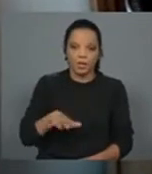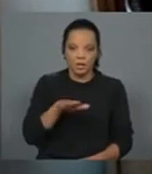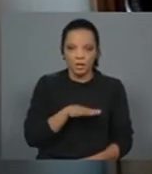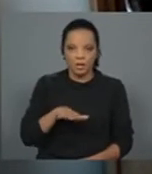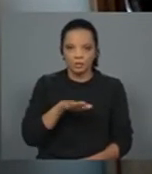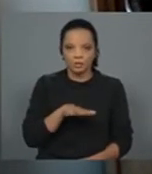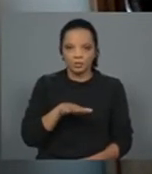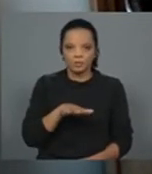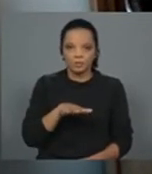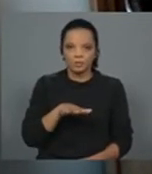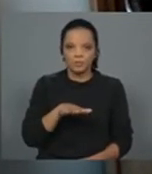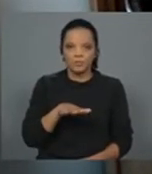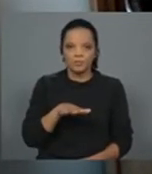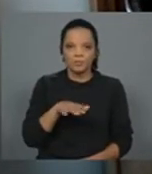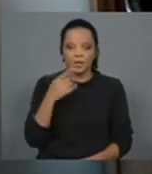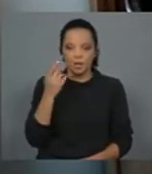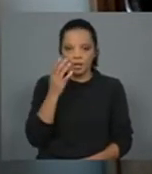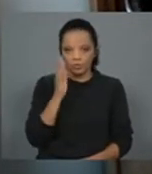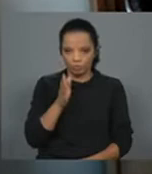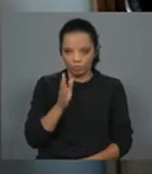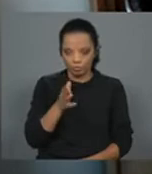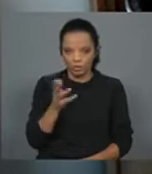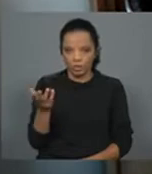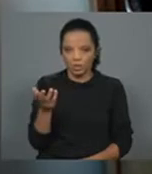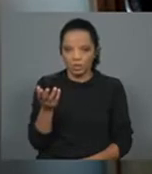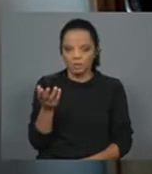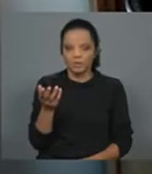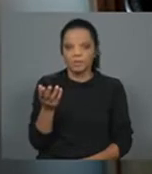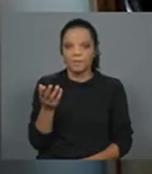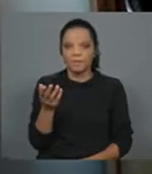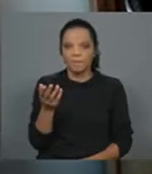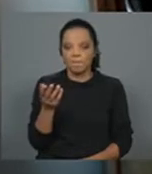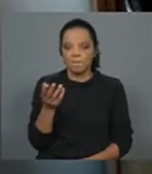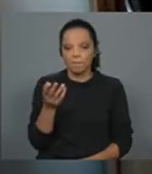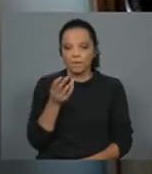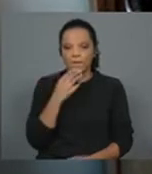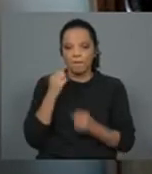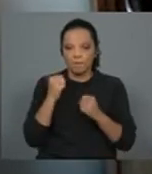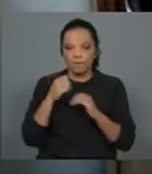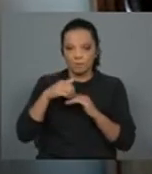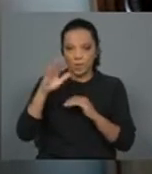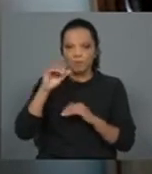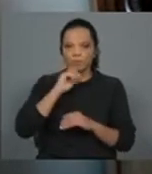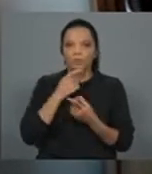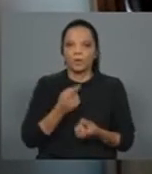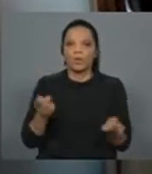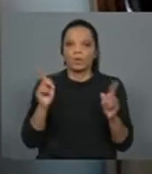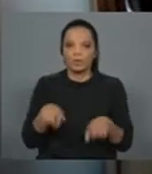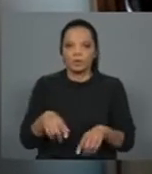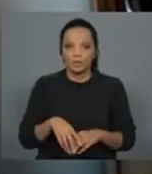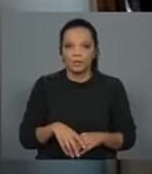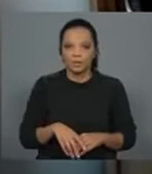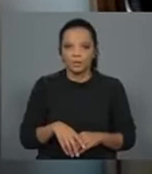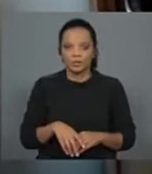estão assinalados, que sofreram já intensidades de maior valor, possam também sofrer,